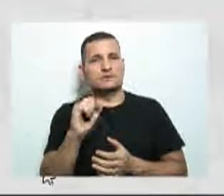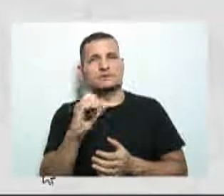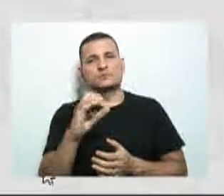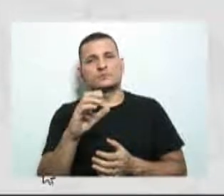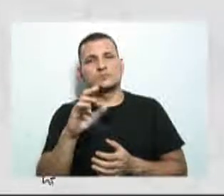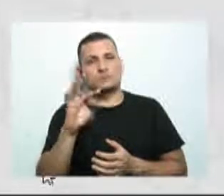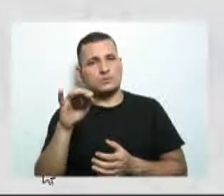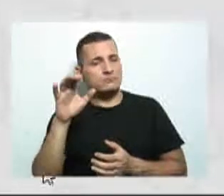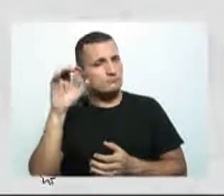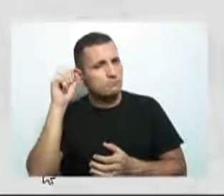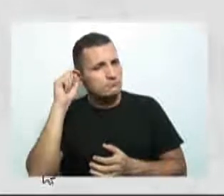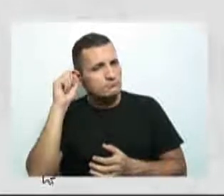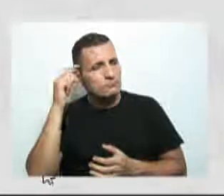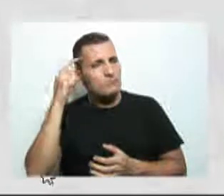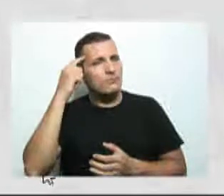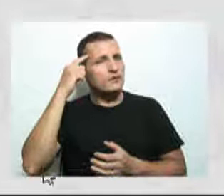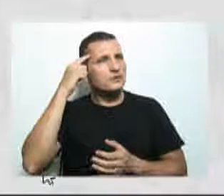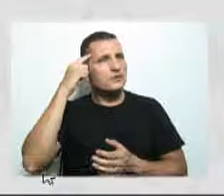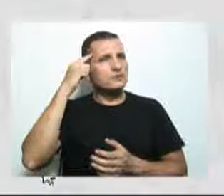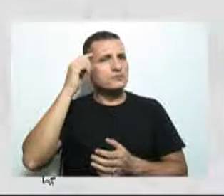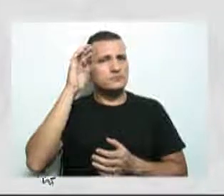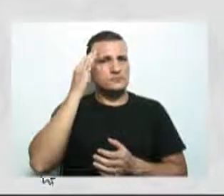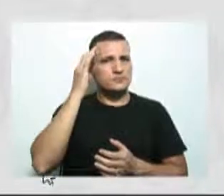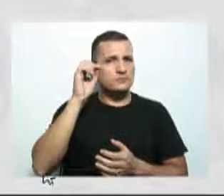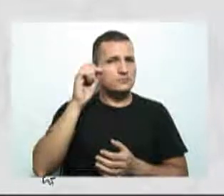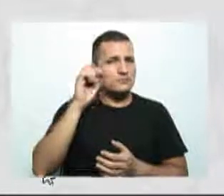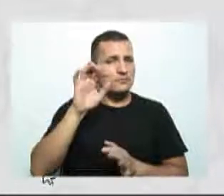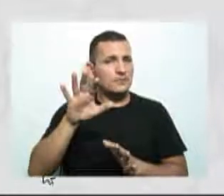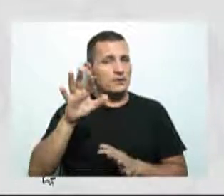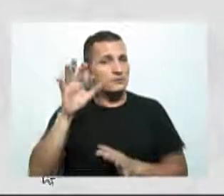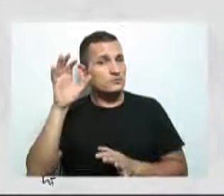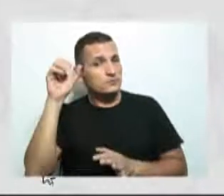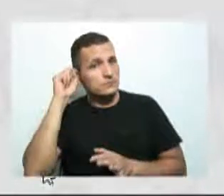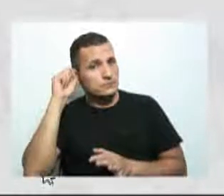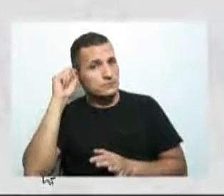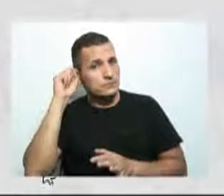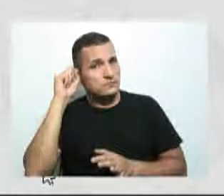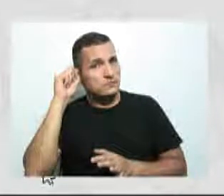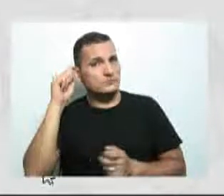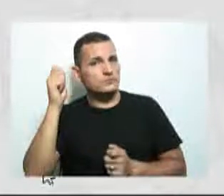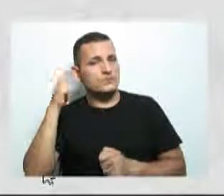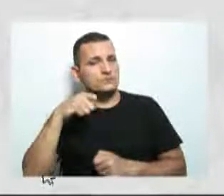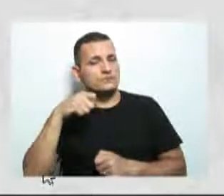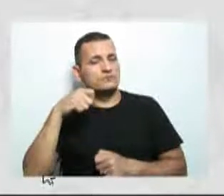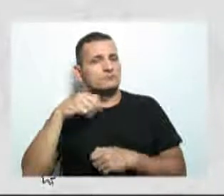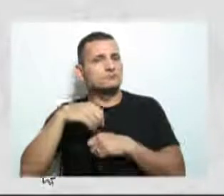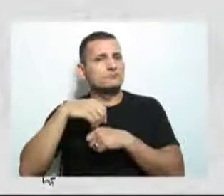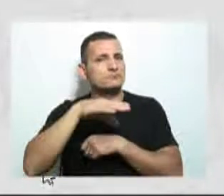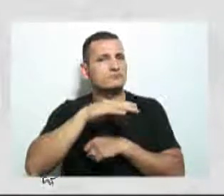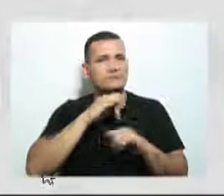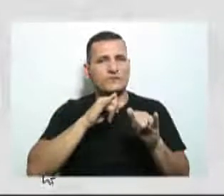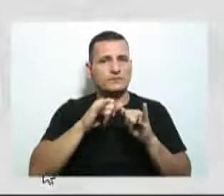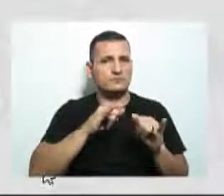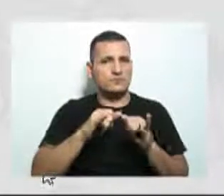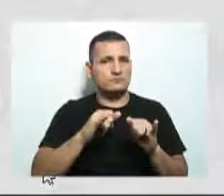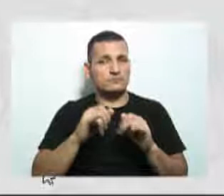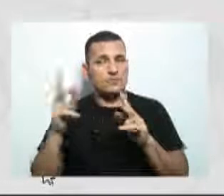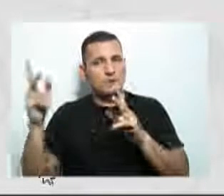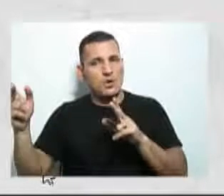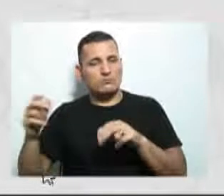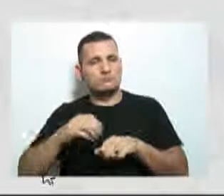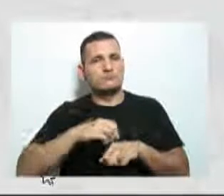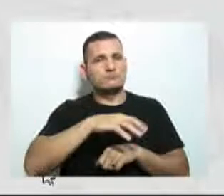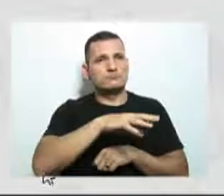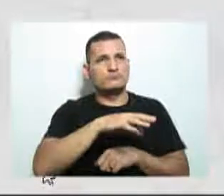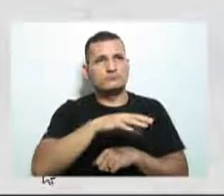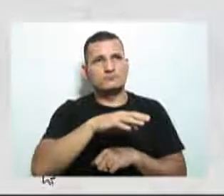a interpretação, porém, quando se ouve, é possível passar uma informação da mesma forma como foi,